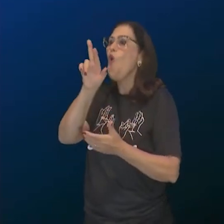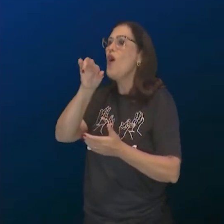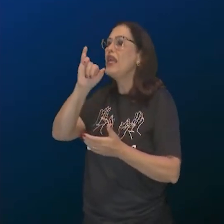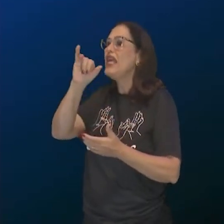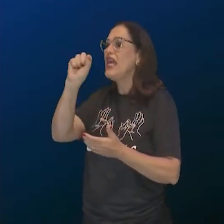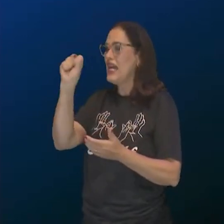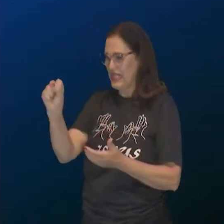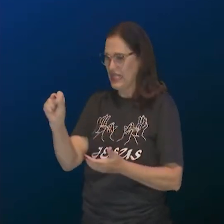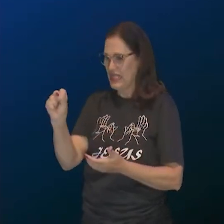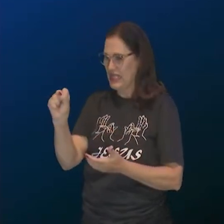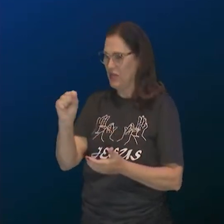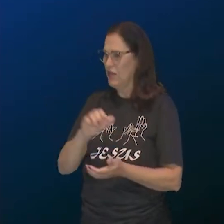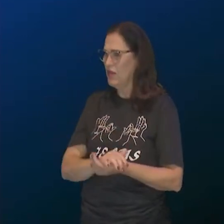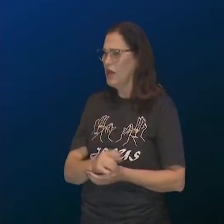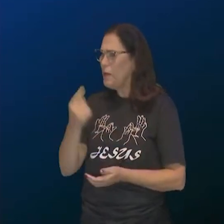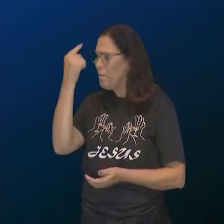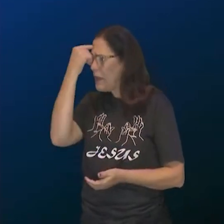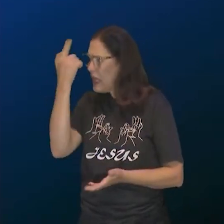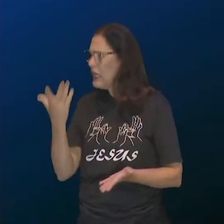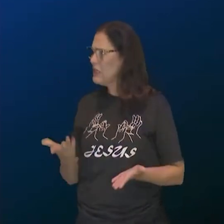Meus irmãos, pensem nisto,